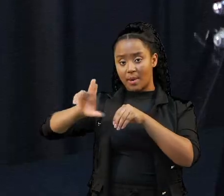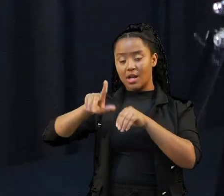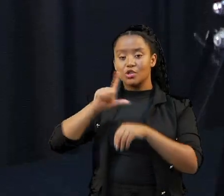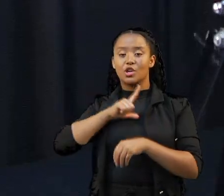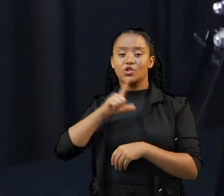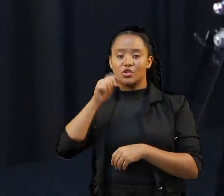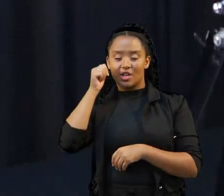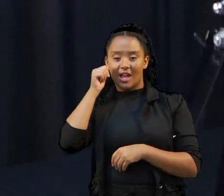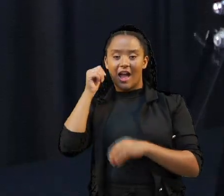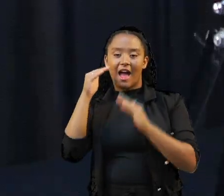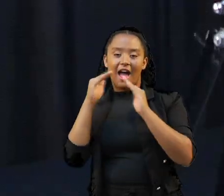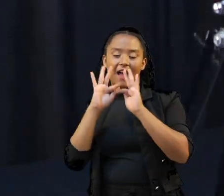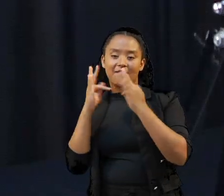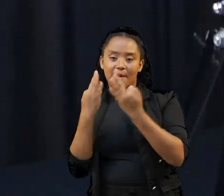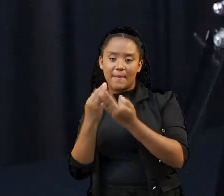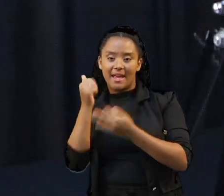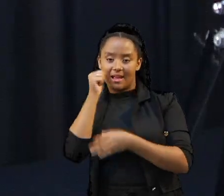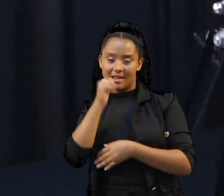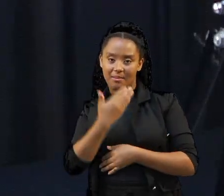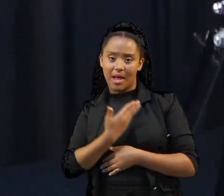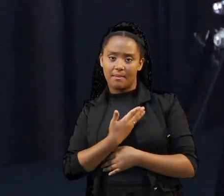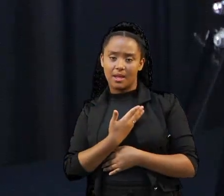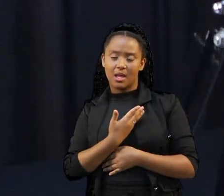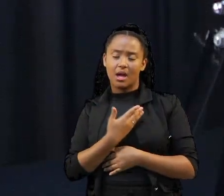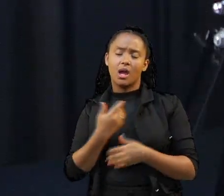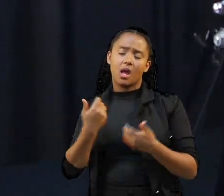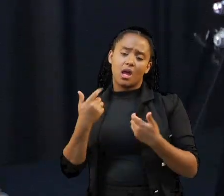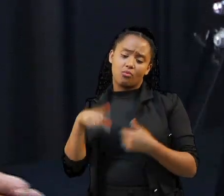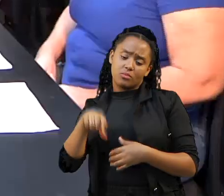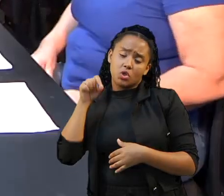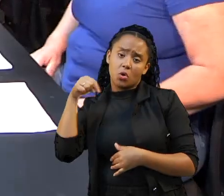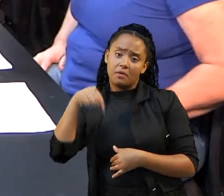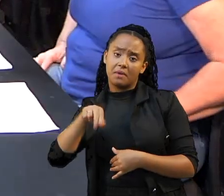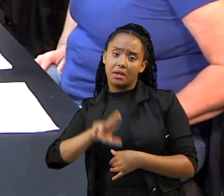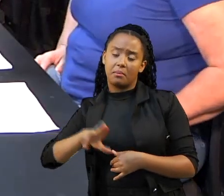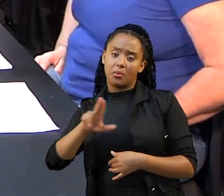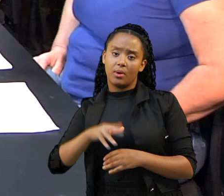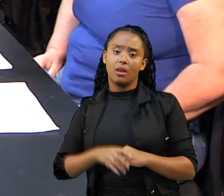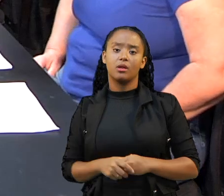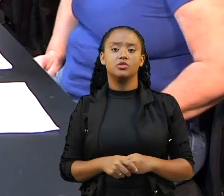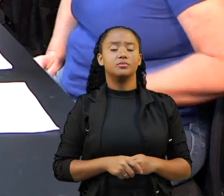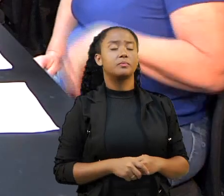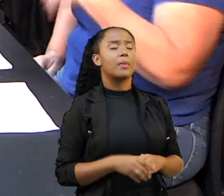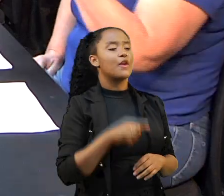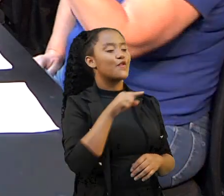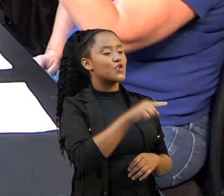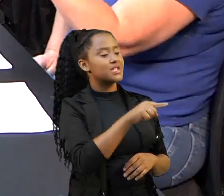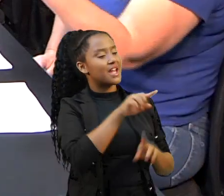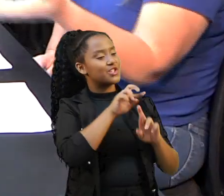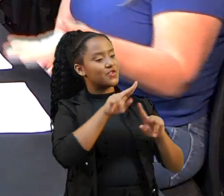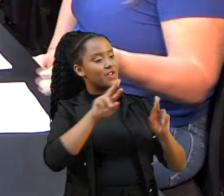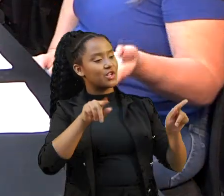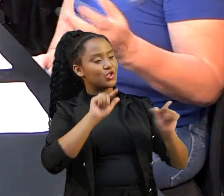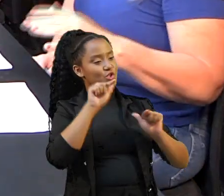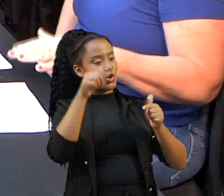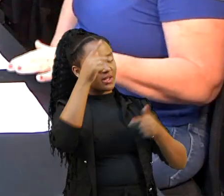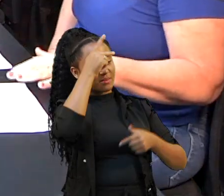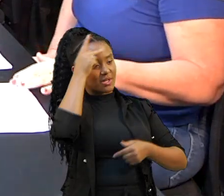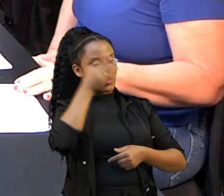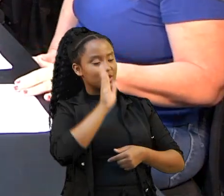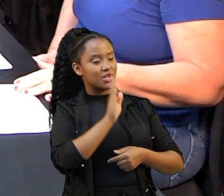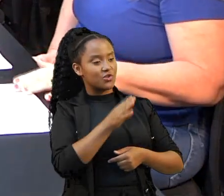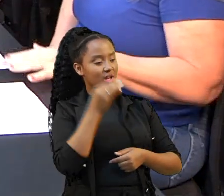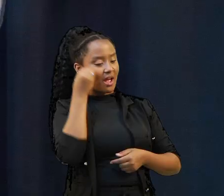também, e a gente ia ter uma estabilidade melhor, e preferi vir para cá. E você, diferente de outras pessoas que já sentaram